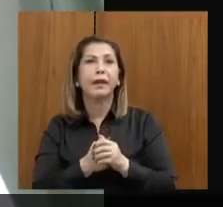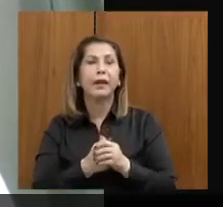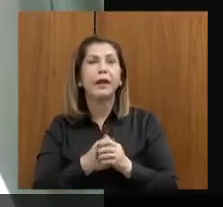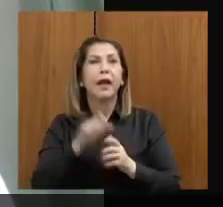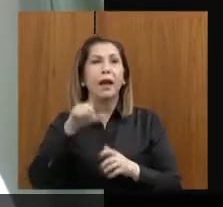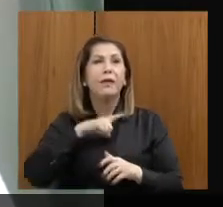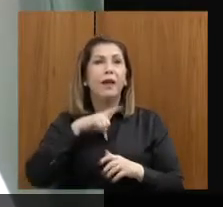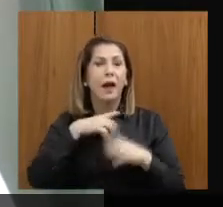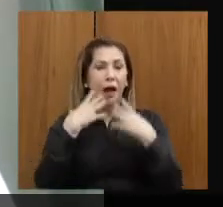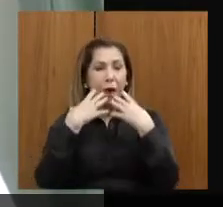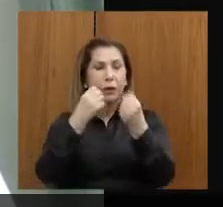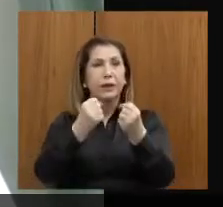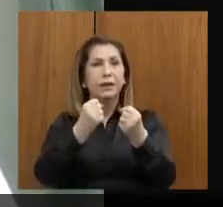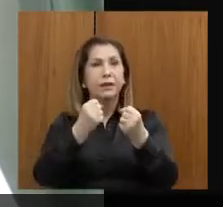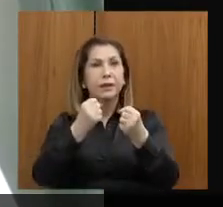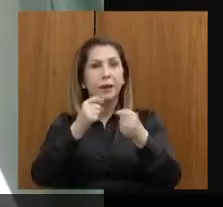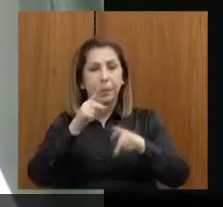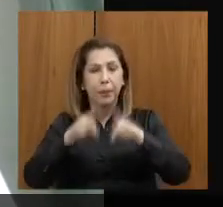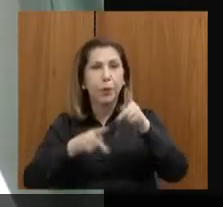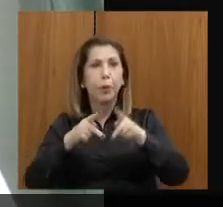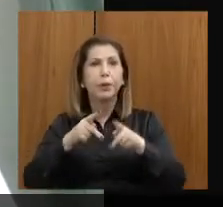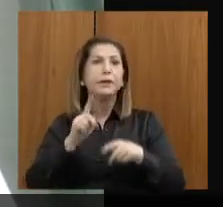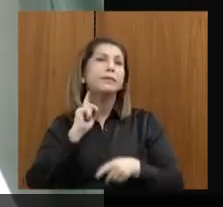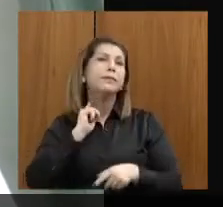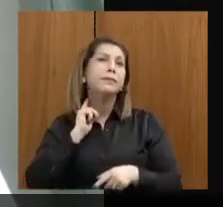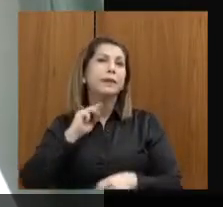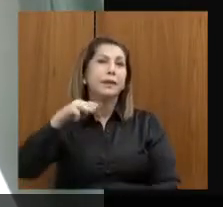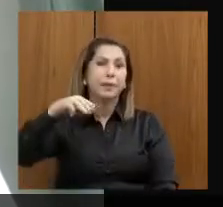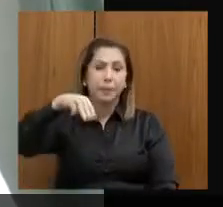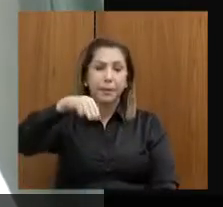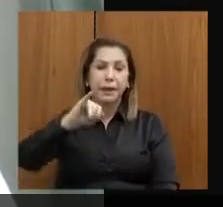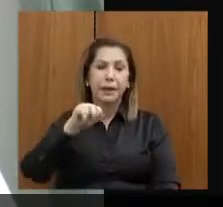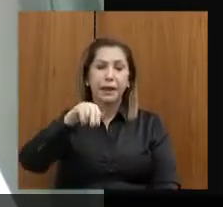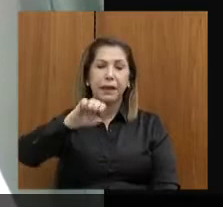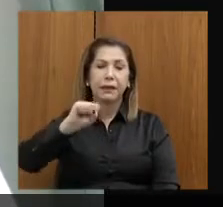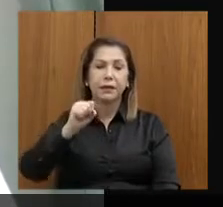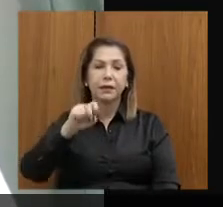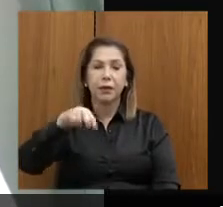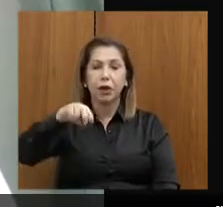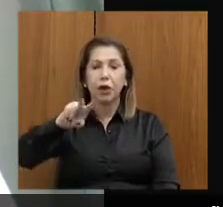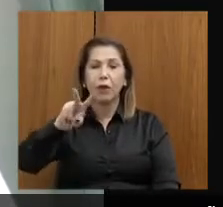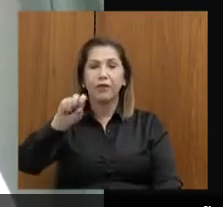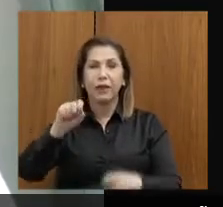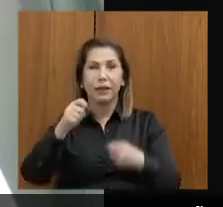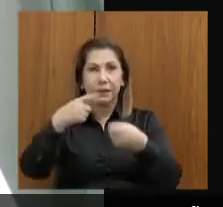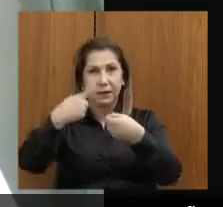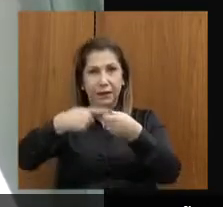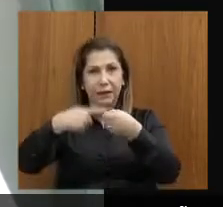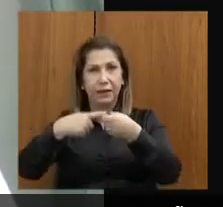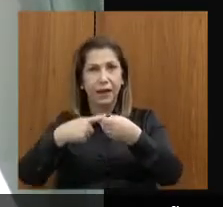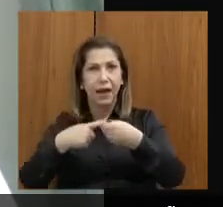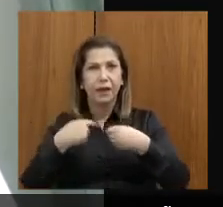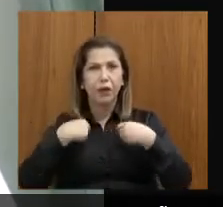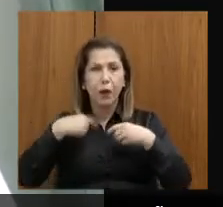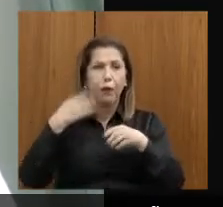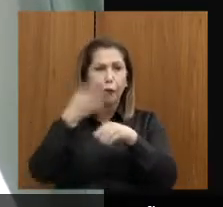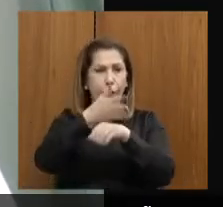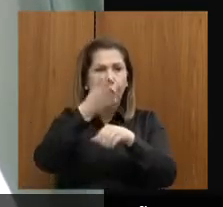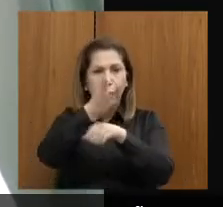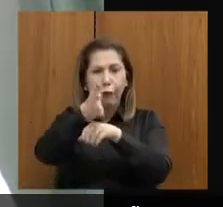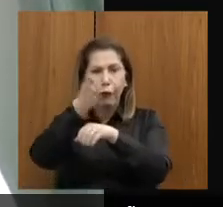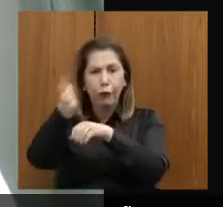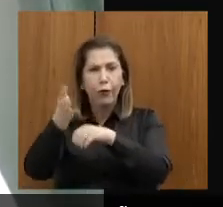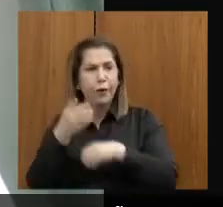em Minas Novas eu tiver a felicidade de abelhinha visitar 30 comunidade Eu tenho todas sabe onde vi nada assim